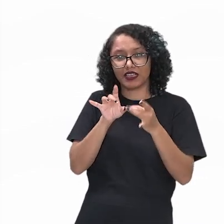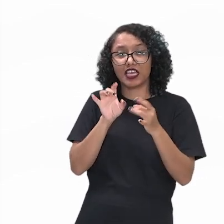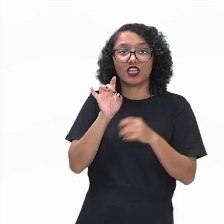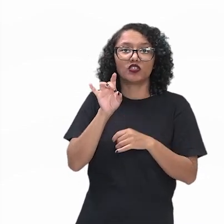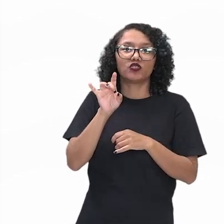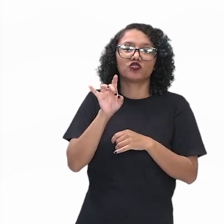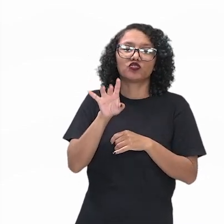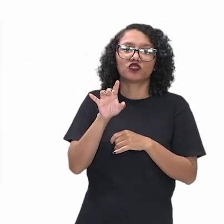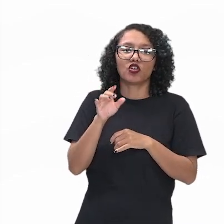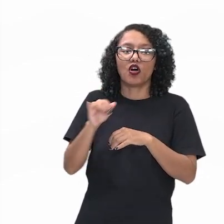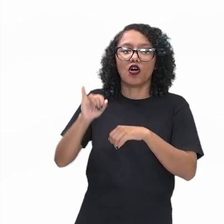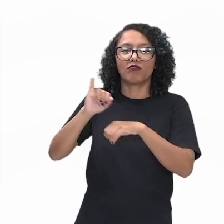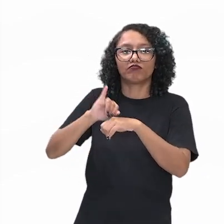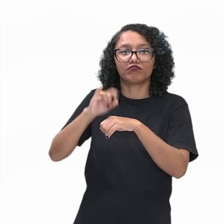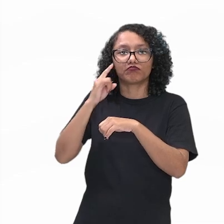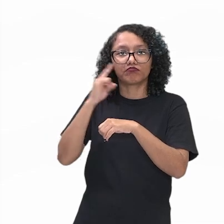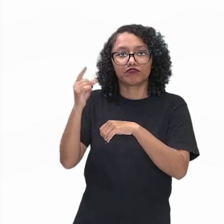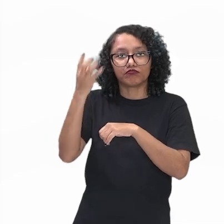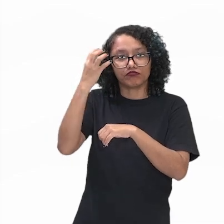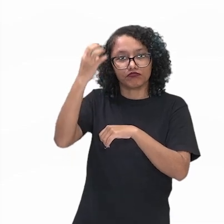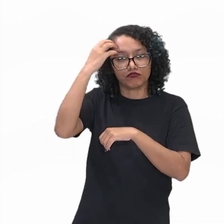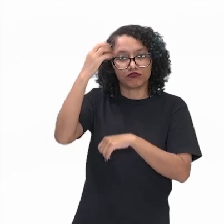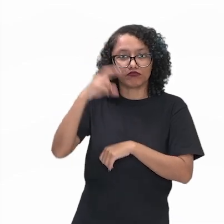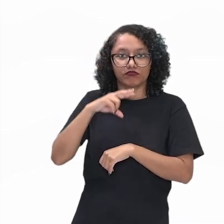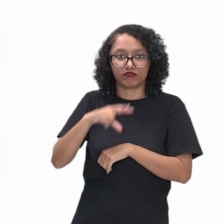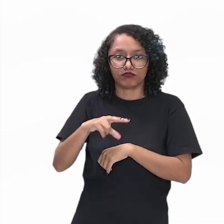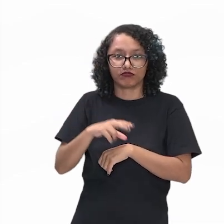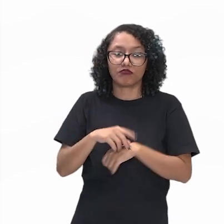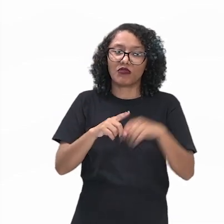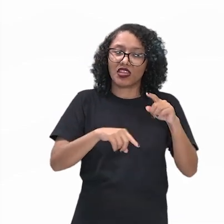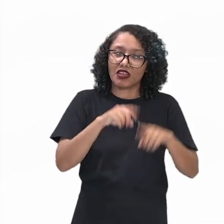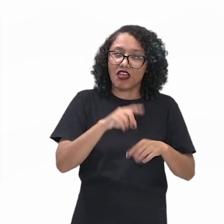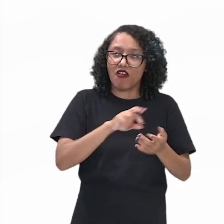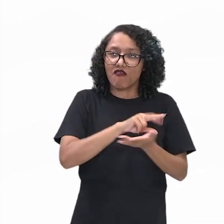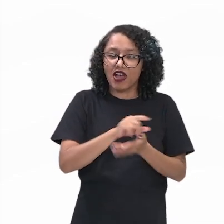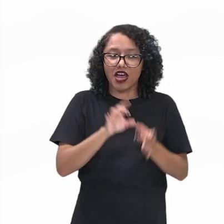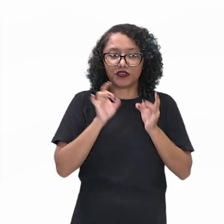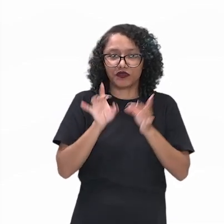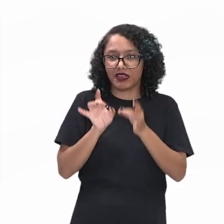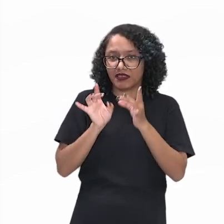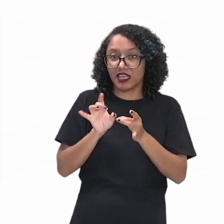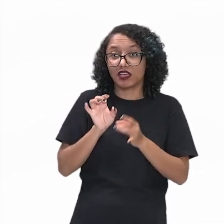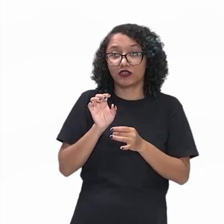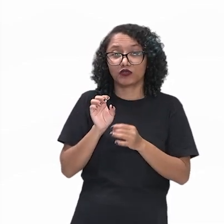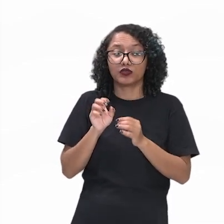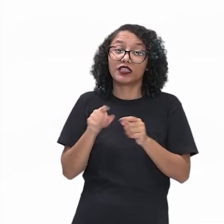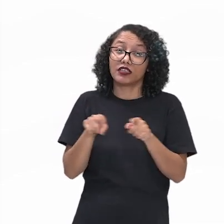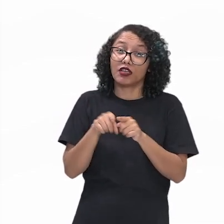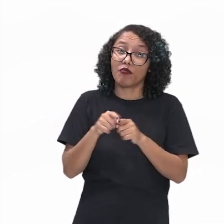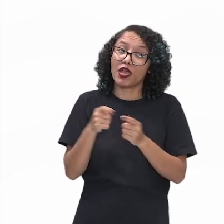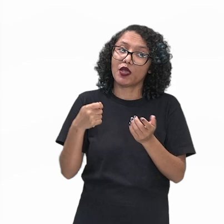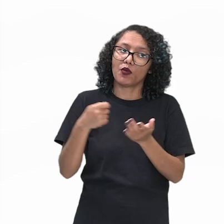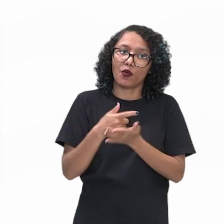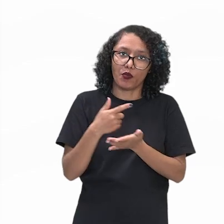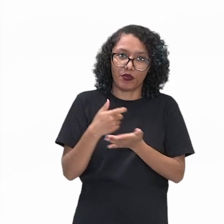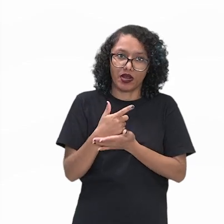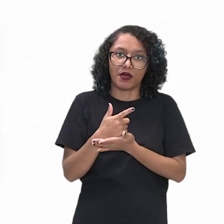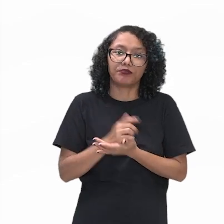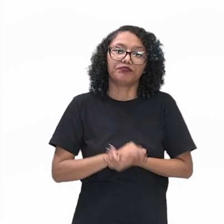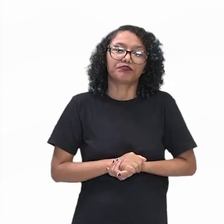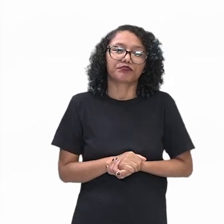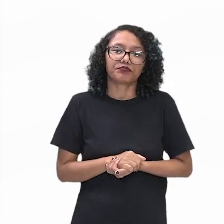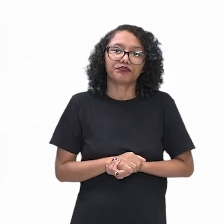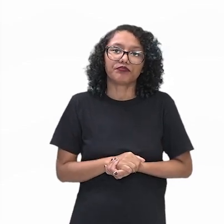seria essa comercialização? A venda de mercadorias e também a compra. Então, no caso